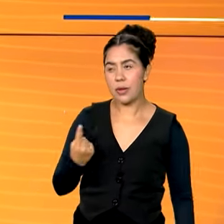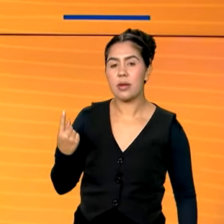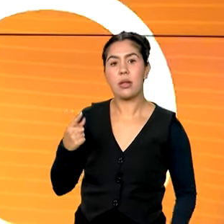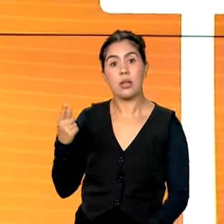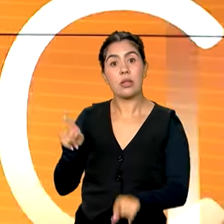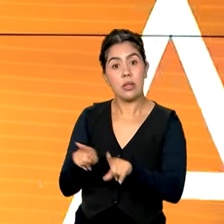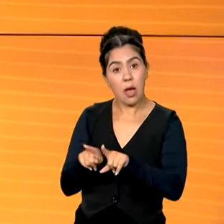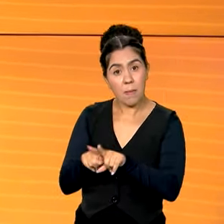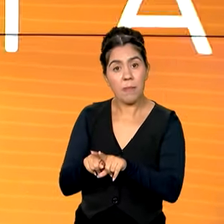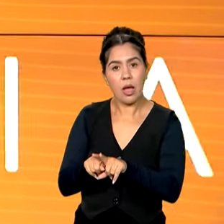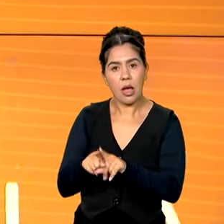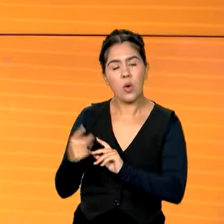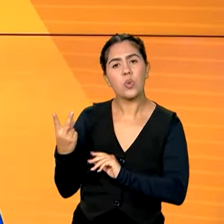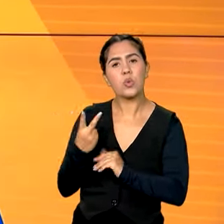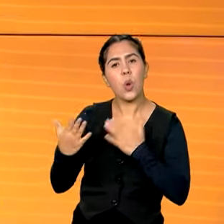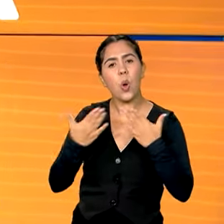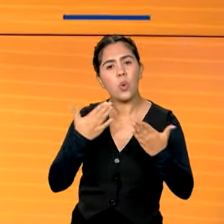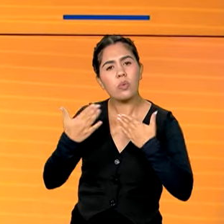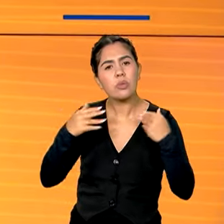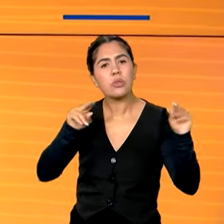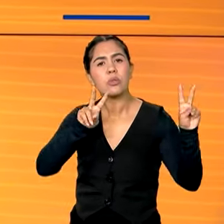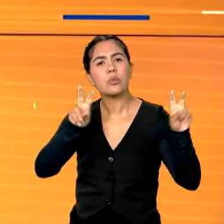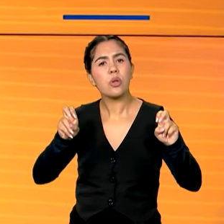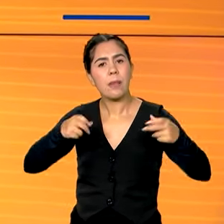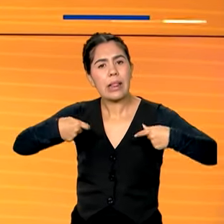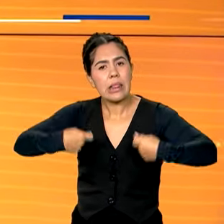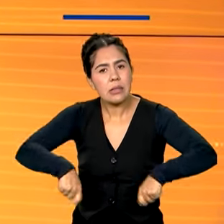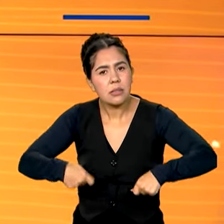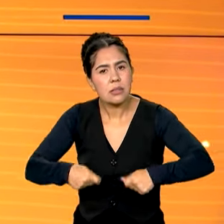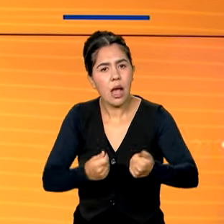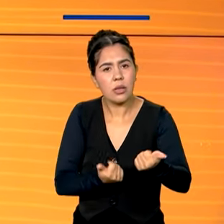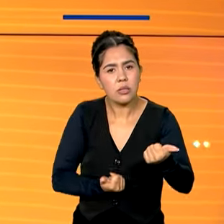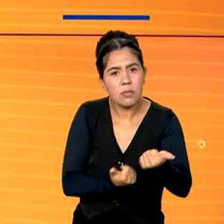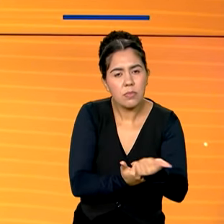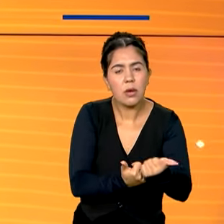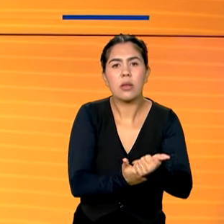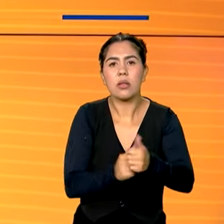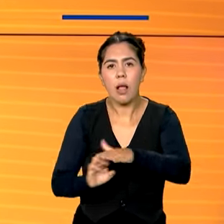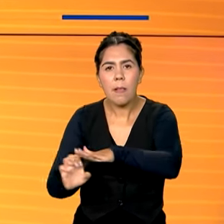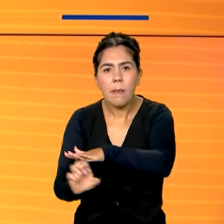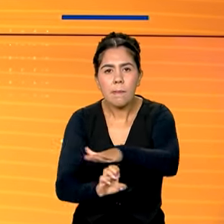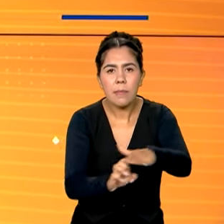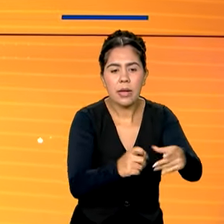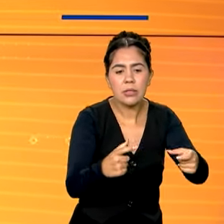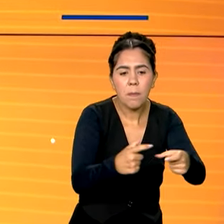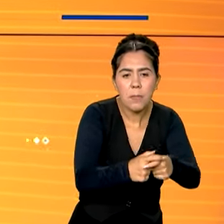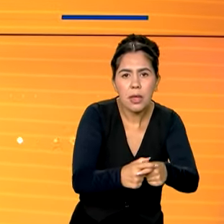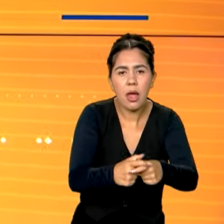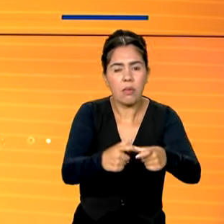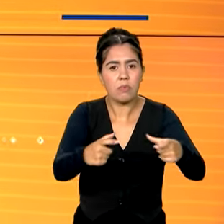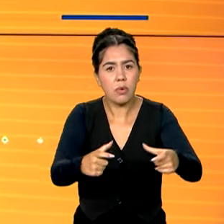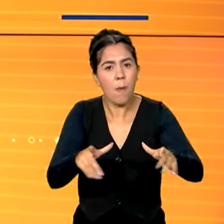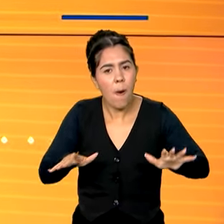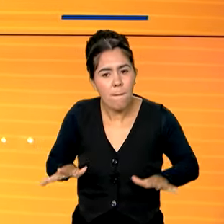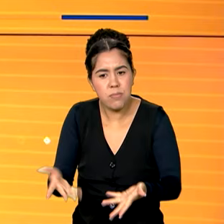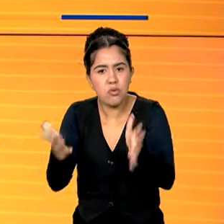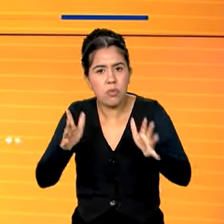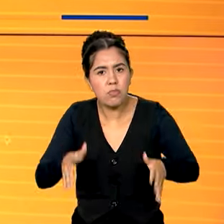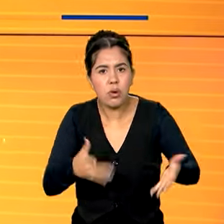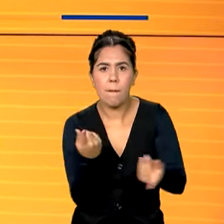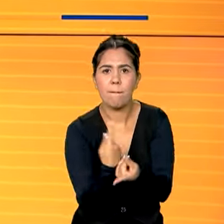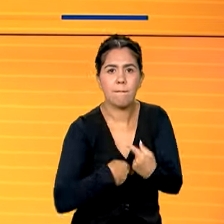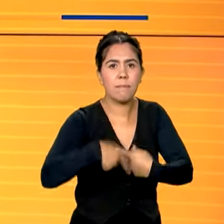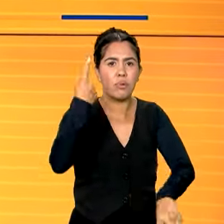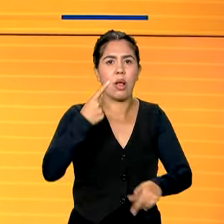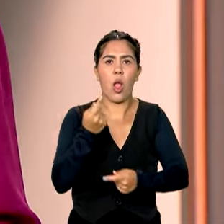dois também conversaram sobre a necessidade de apoiar pequenos e médios negócios para impulsionar o crescimento da economia e